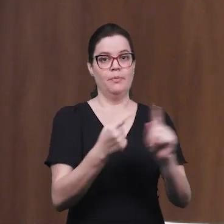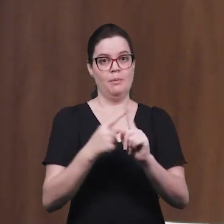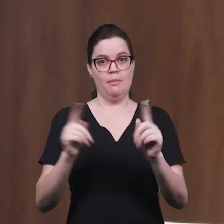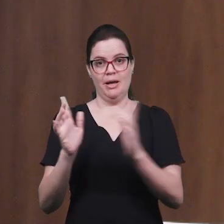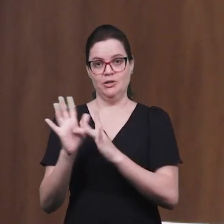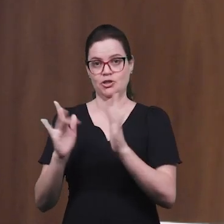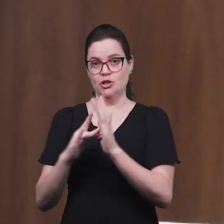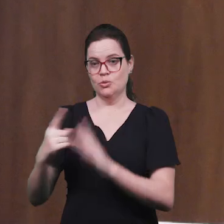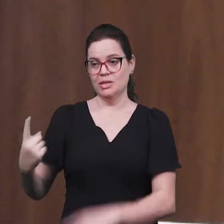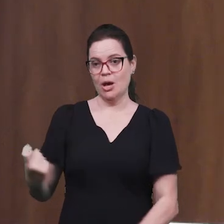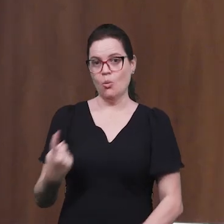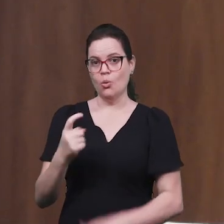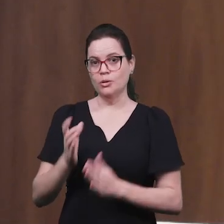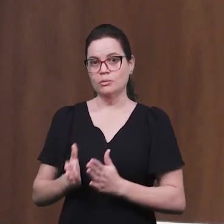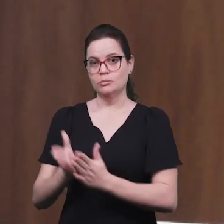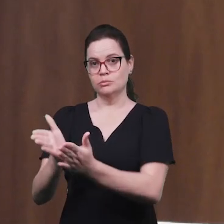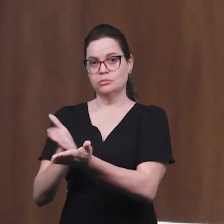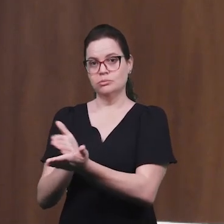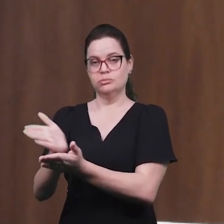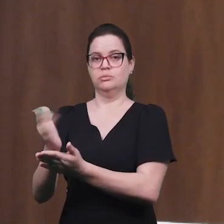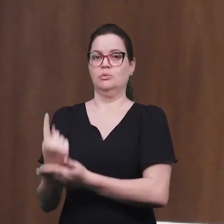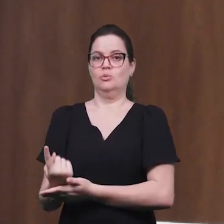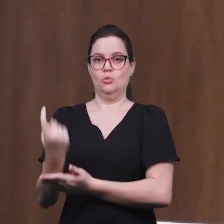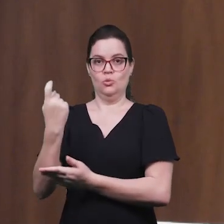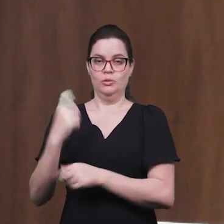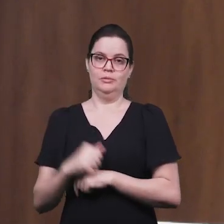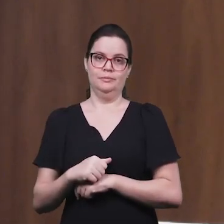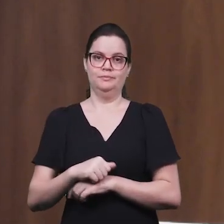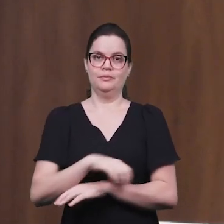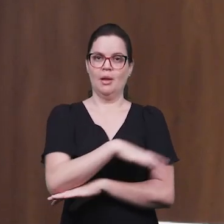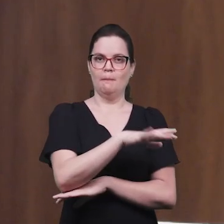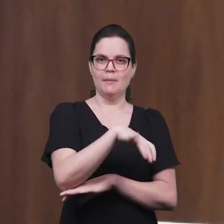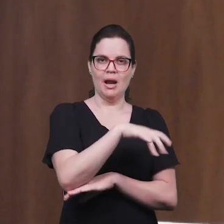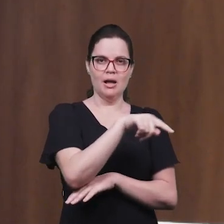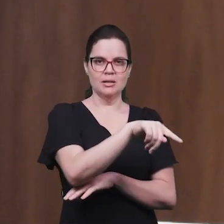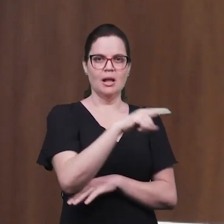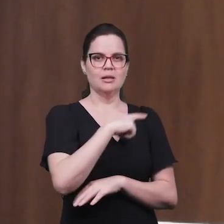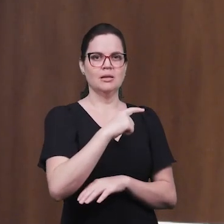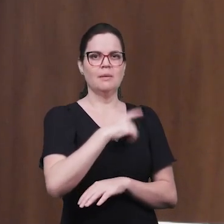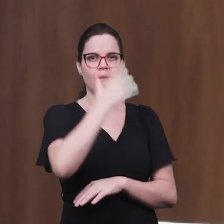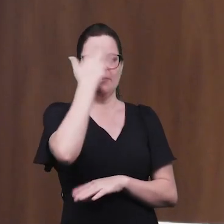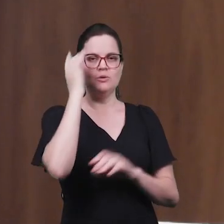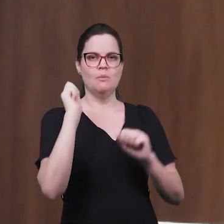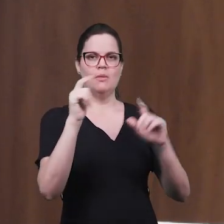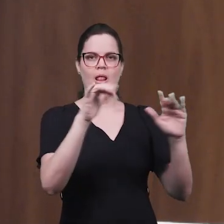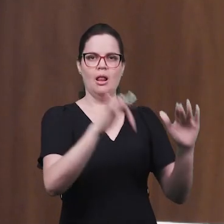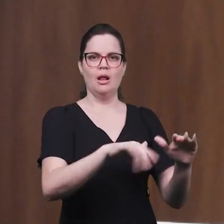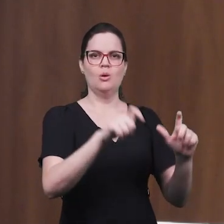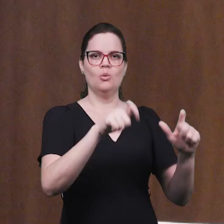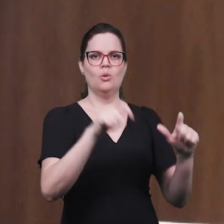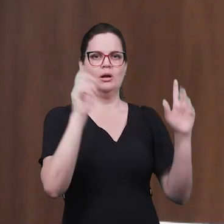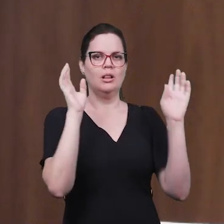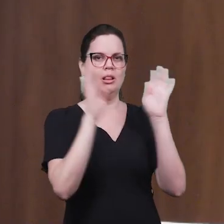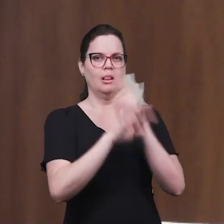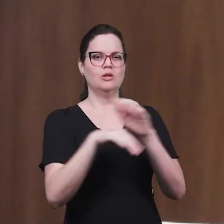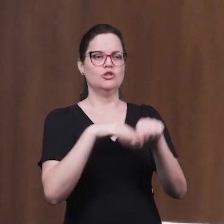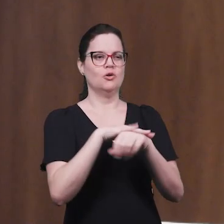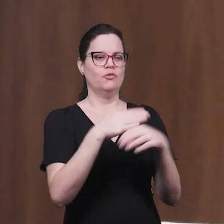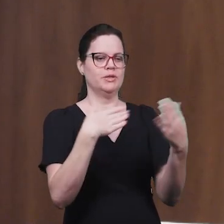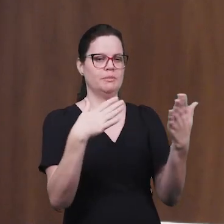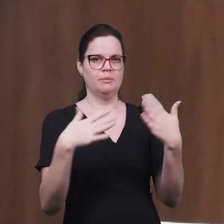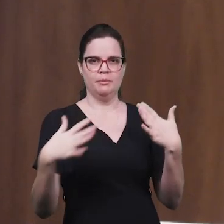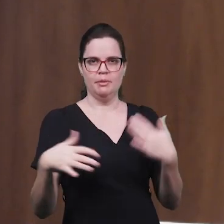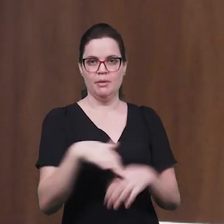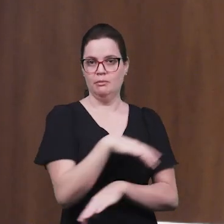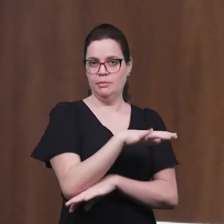é um caminho. A cidade tem praças, e as praças são lugares de encontro de pessoas, lugar de distração, de